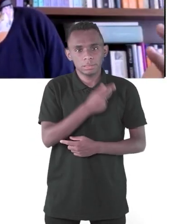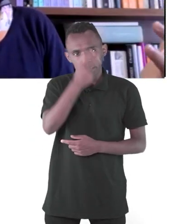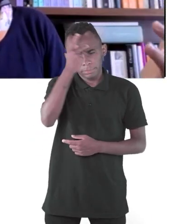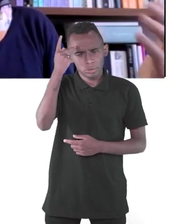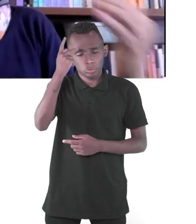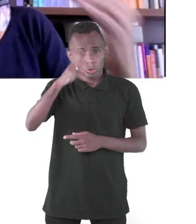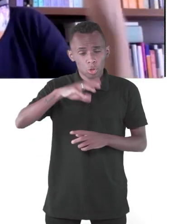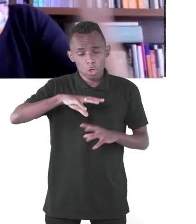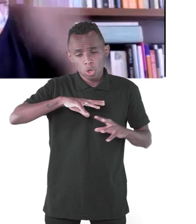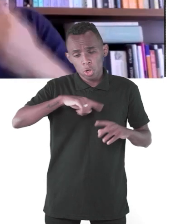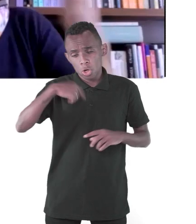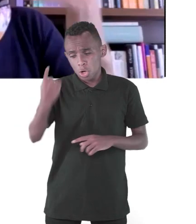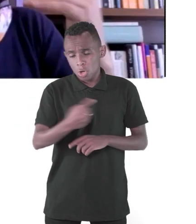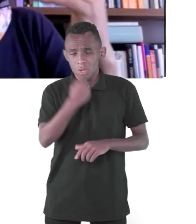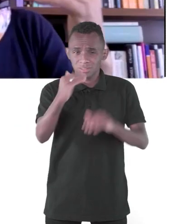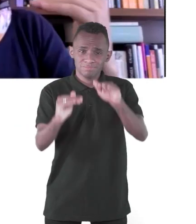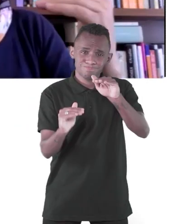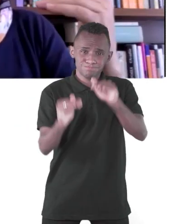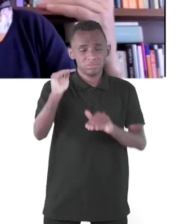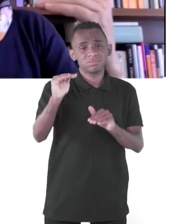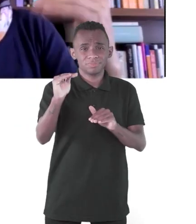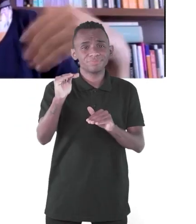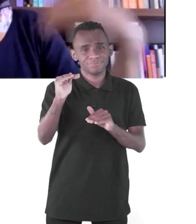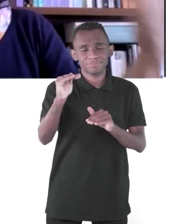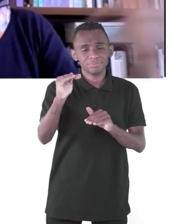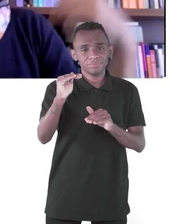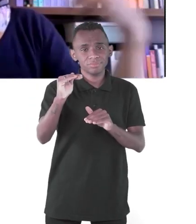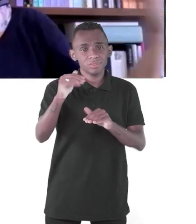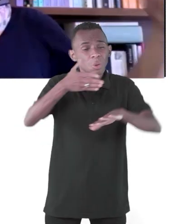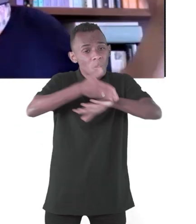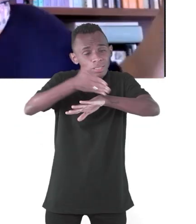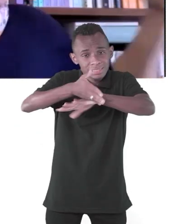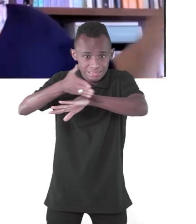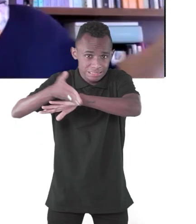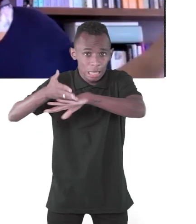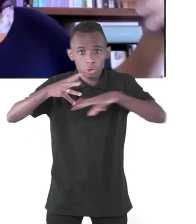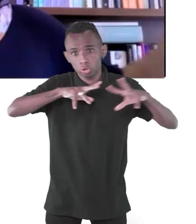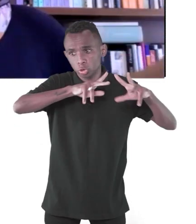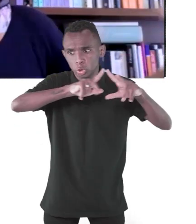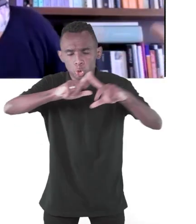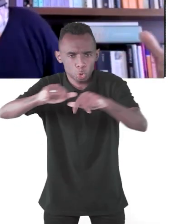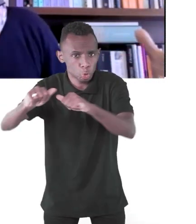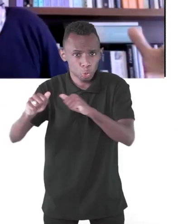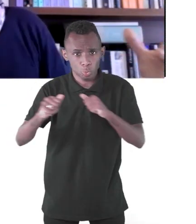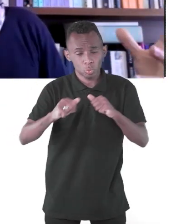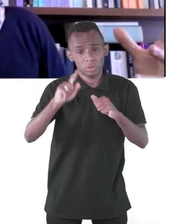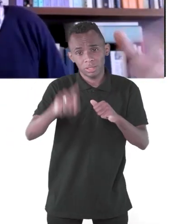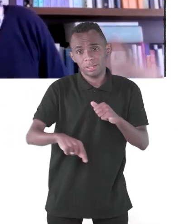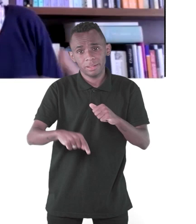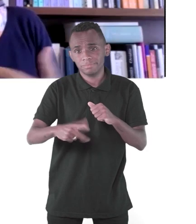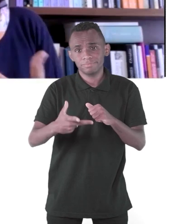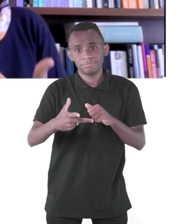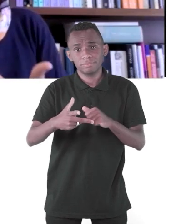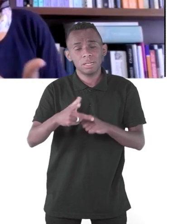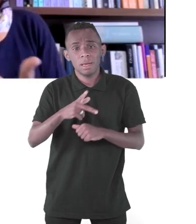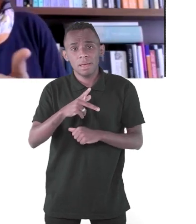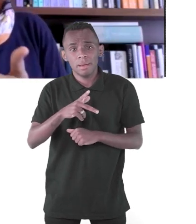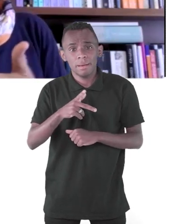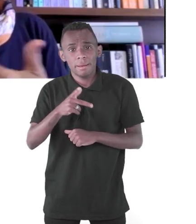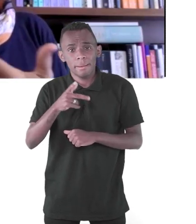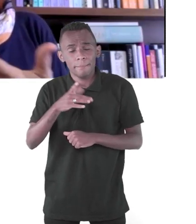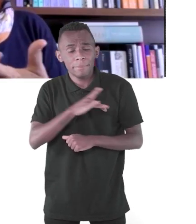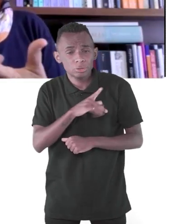Brasil. Somos muito desiguais, né? O acesso que nós temos a tudo isso que está aqui à nossa volta é